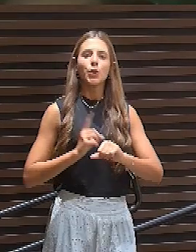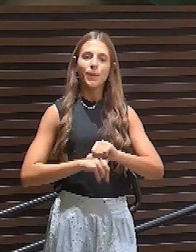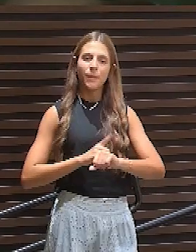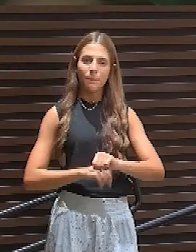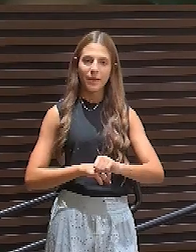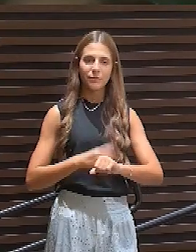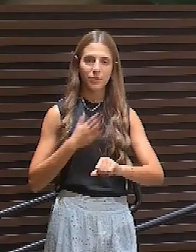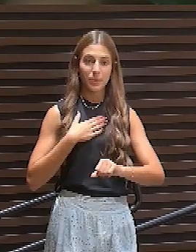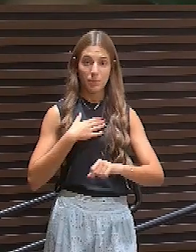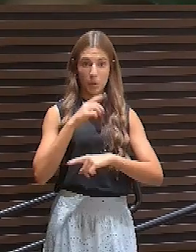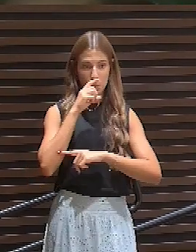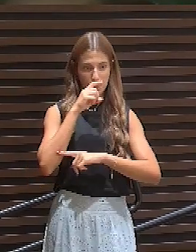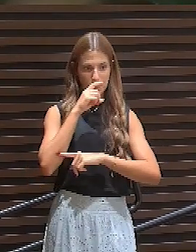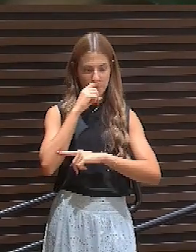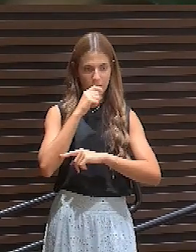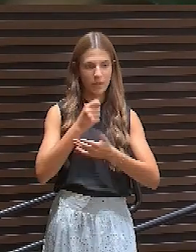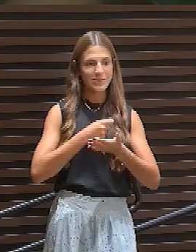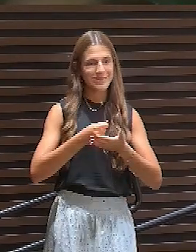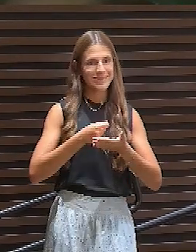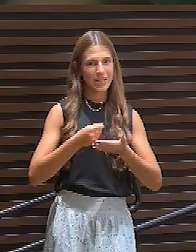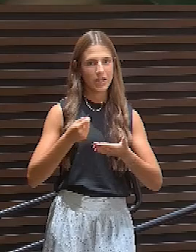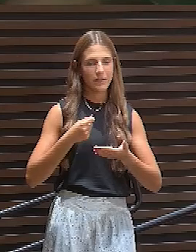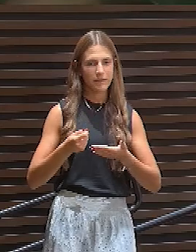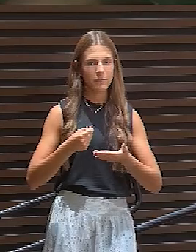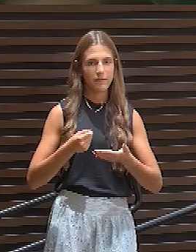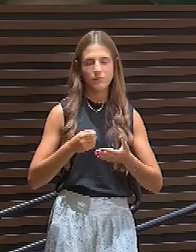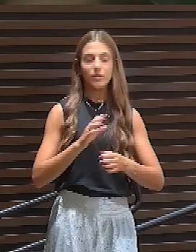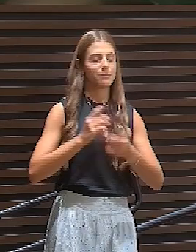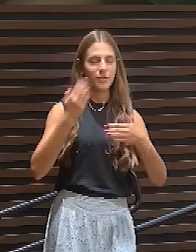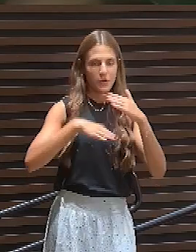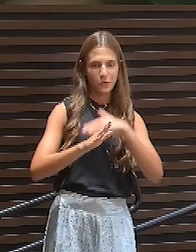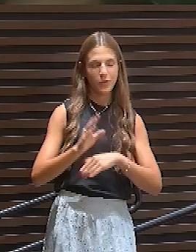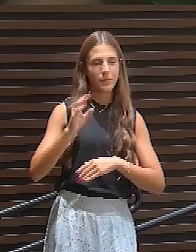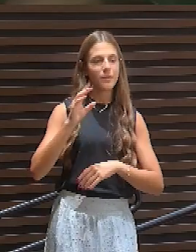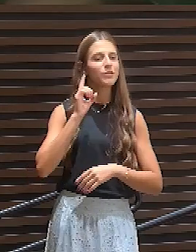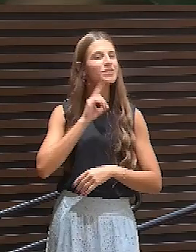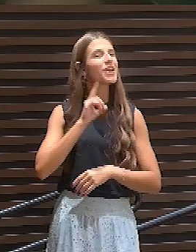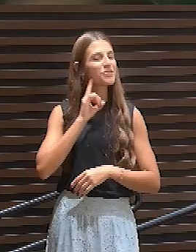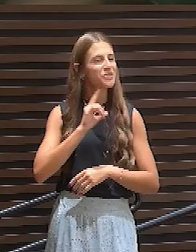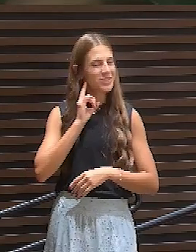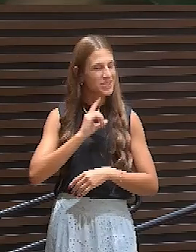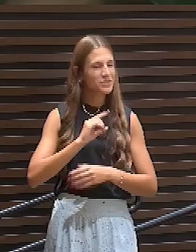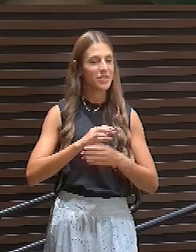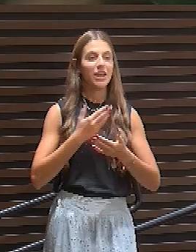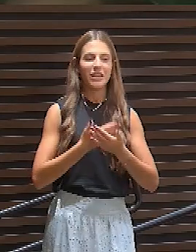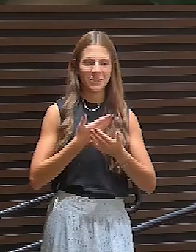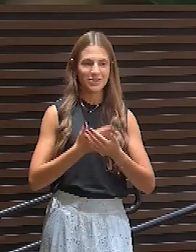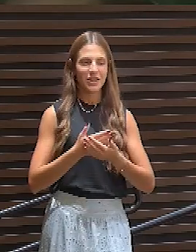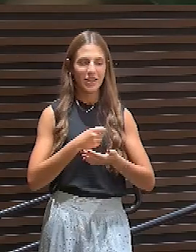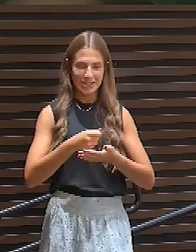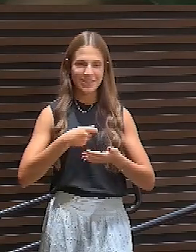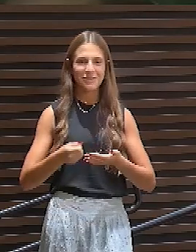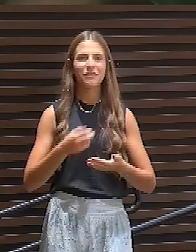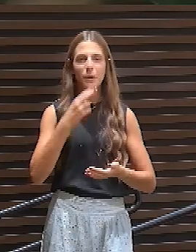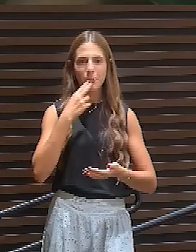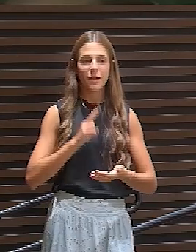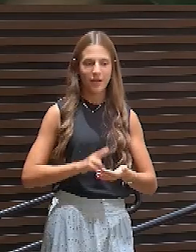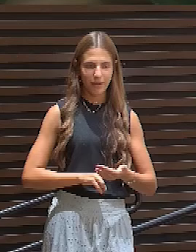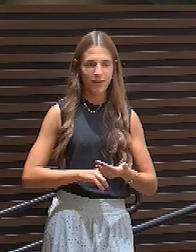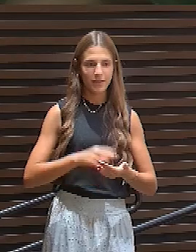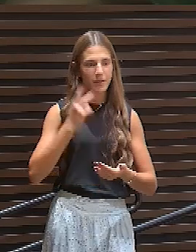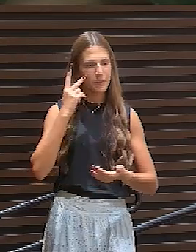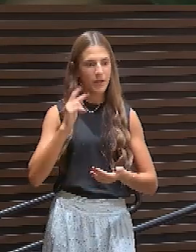uma carta para o pai dele, lá de Missouri. Meu avô estava no Rio de Janeiro. A carta em